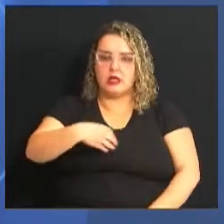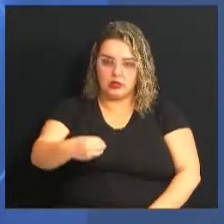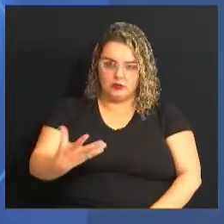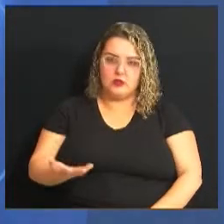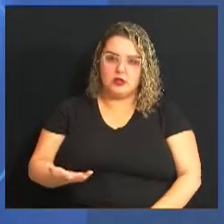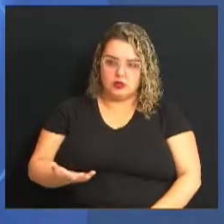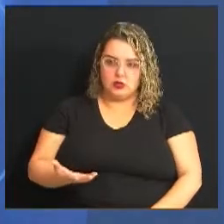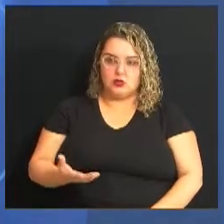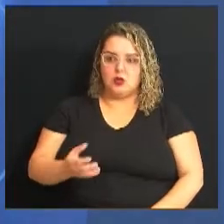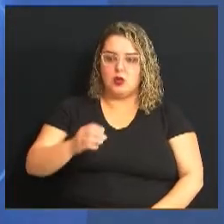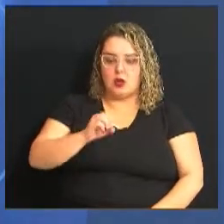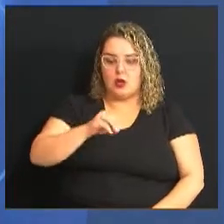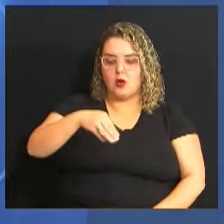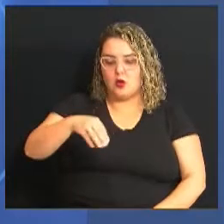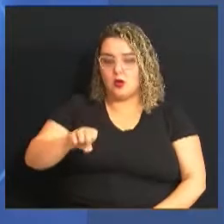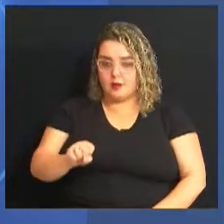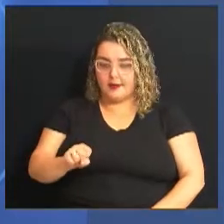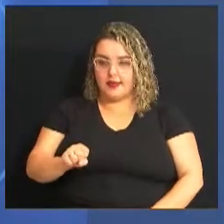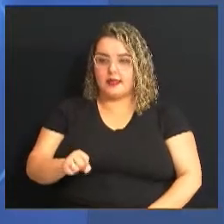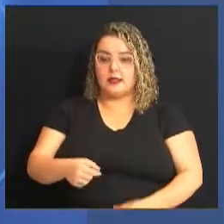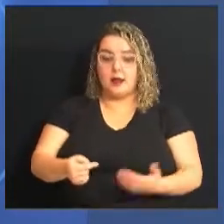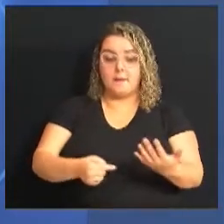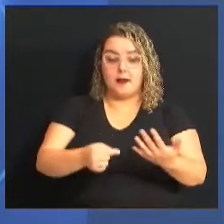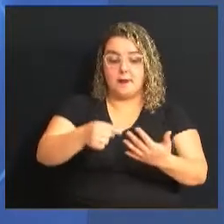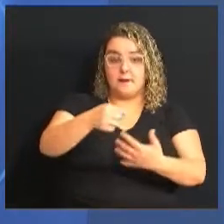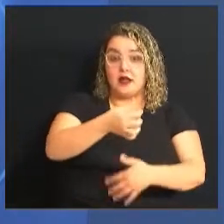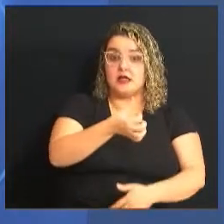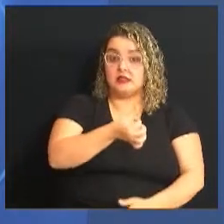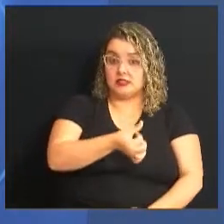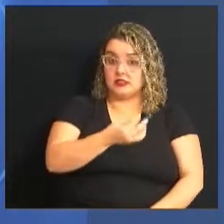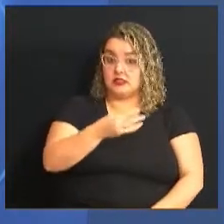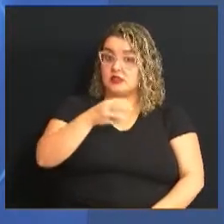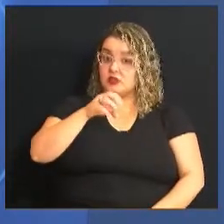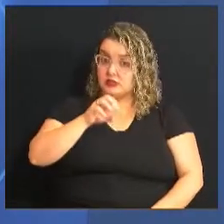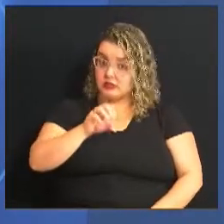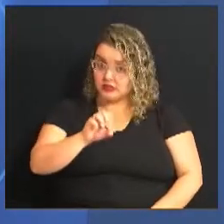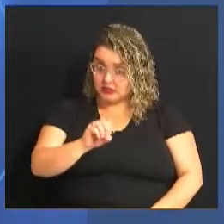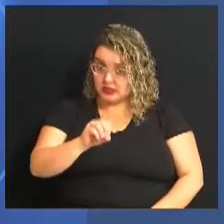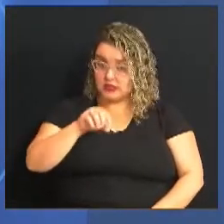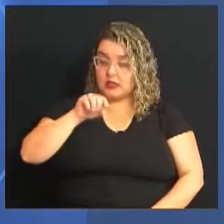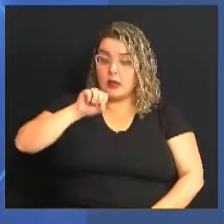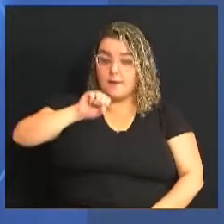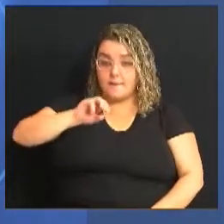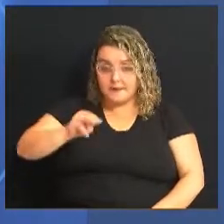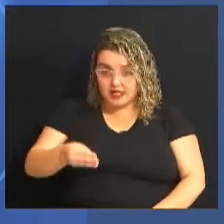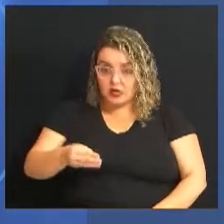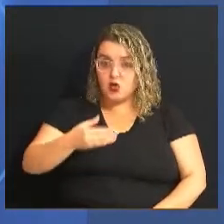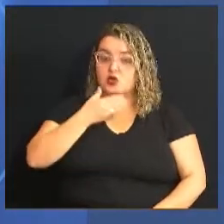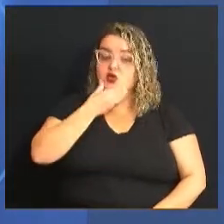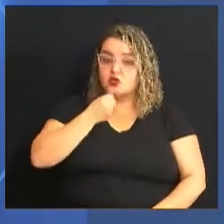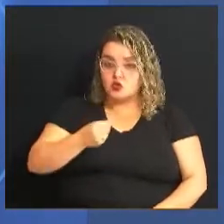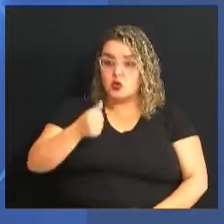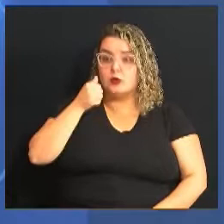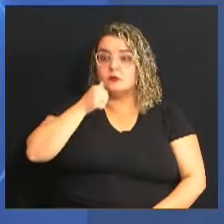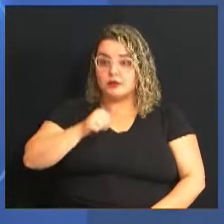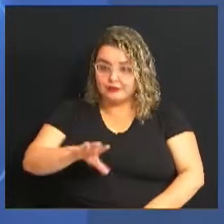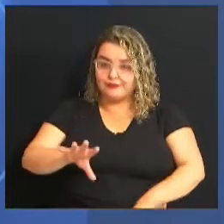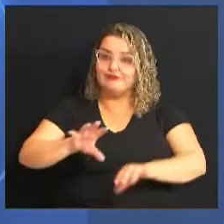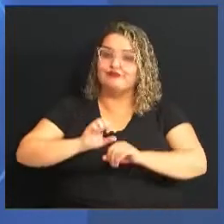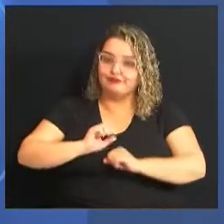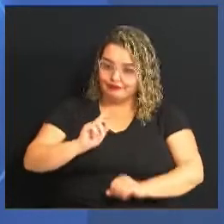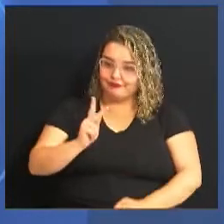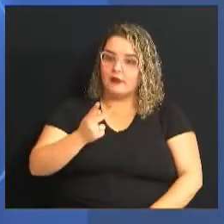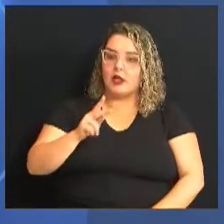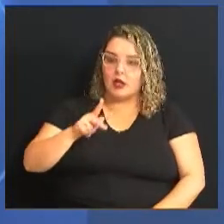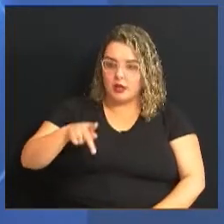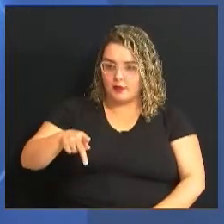Organização Mundial de Saúde aponta que 630 milhões de homens e mulheres estão infectadas pelo HPV